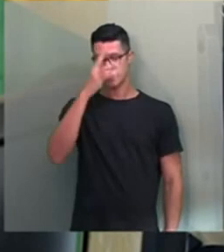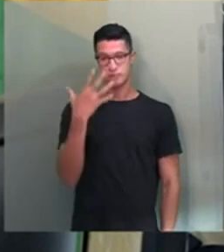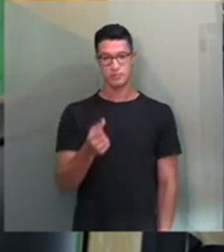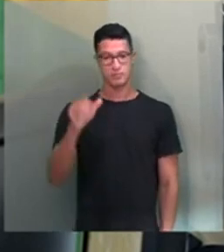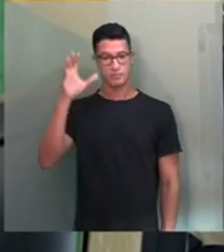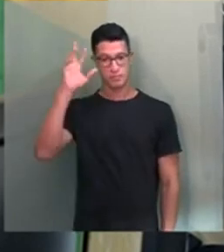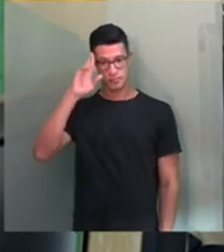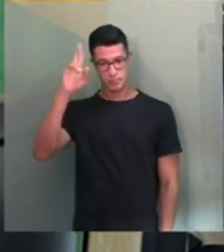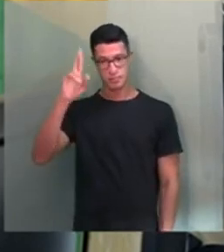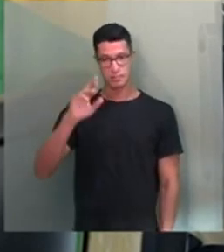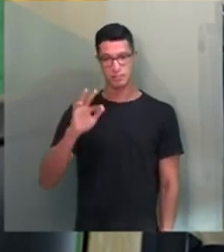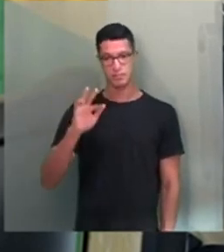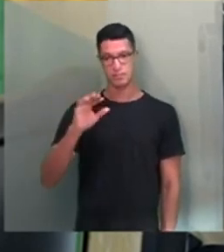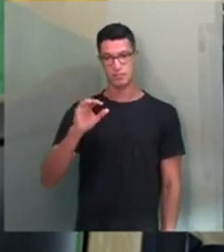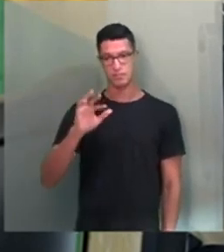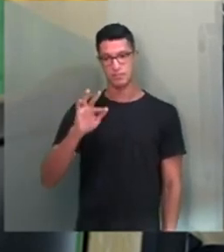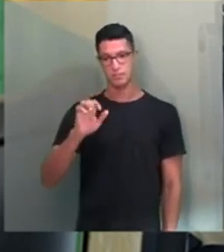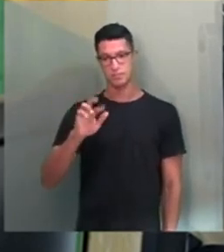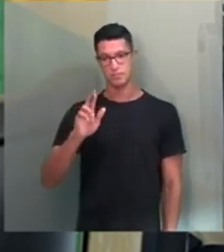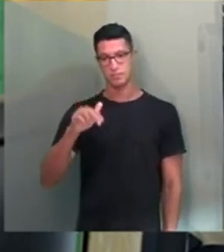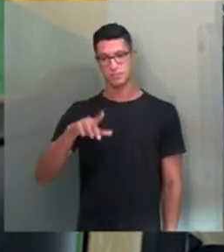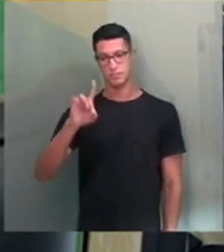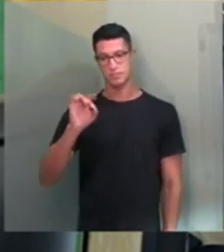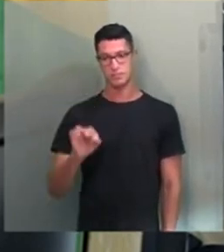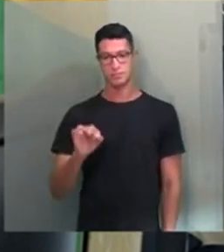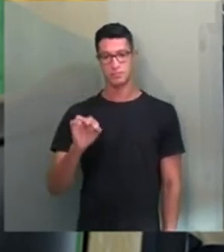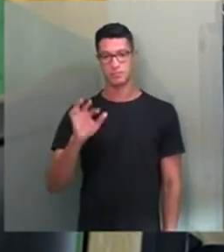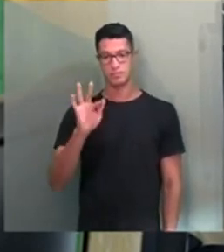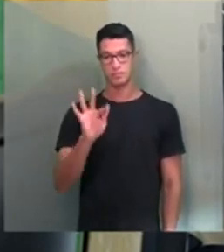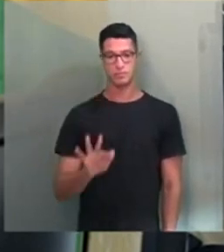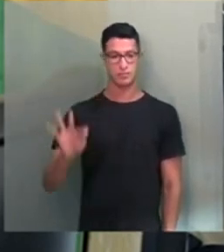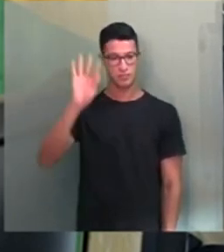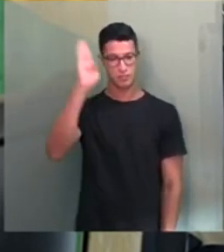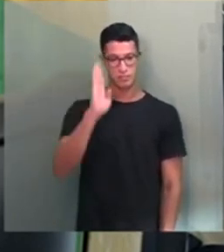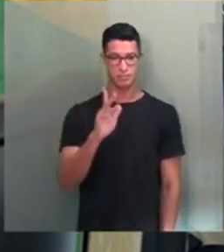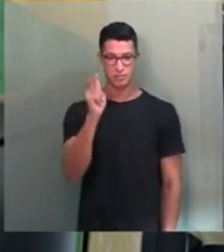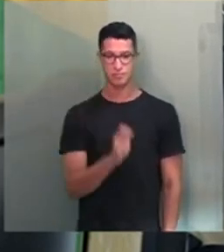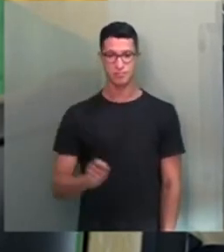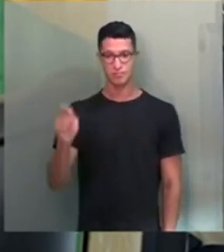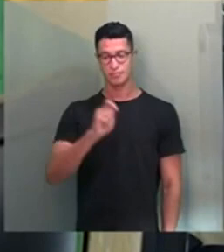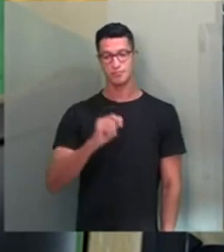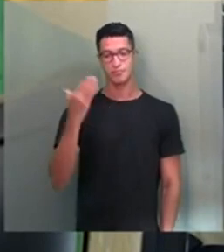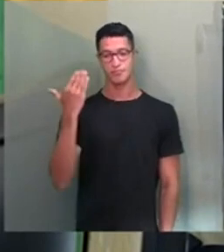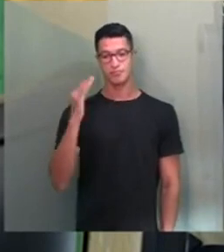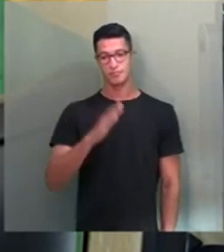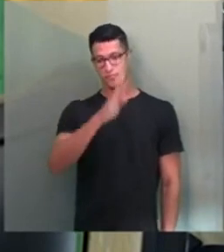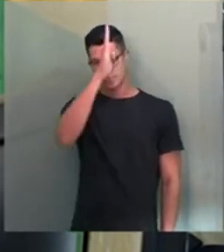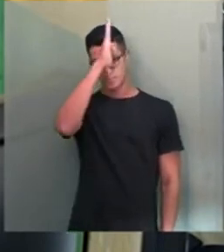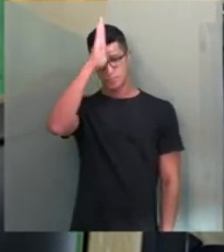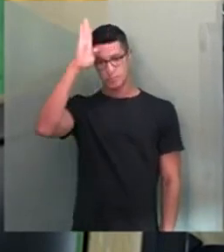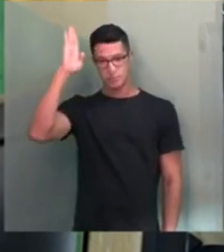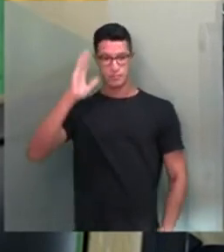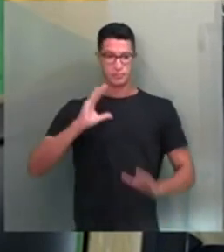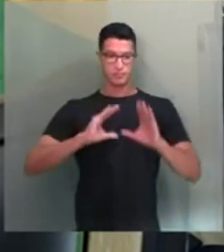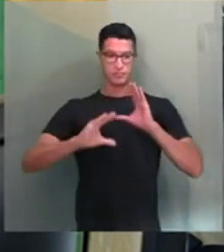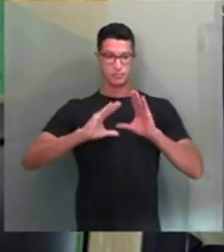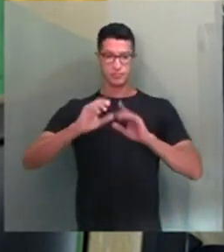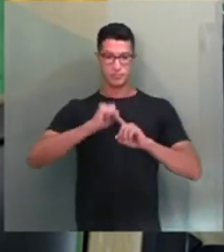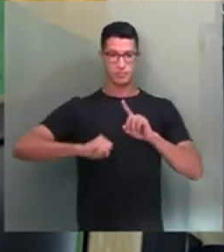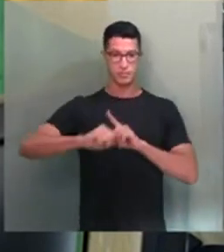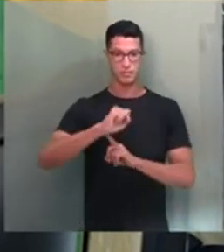senhor Fernando Oliveira Paulino, que é o presidente da Federação Brasileira de Associações Científicas e Acadêmicas da Comunicação,